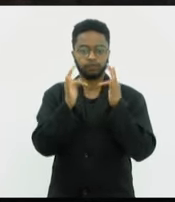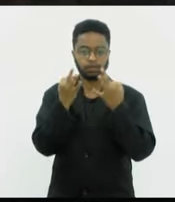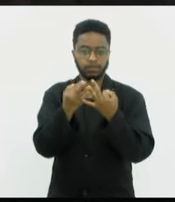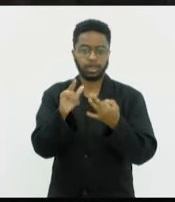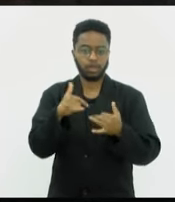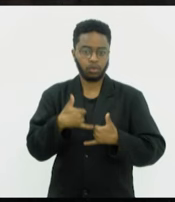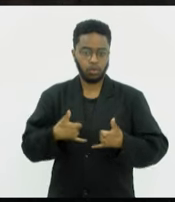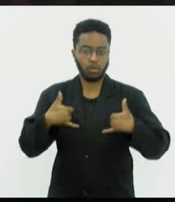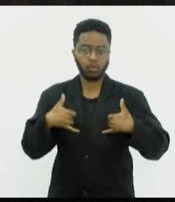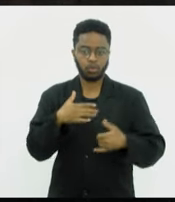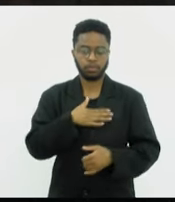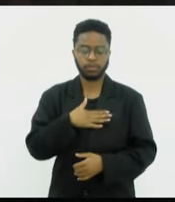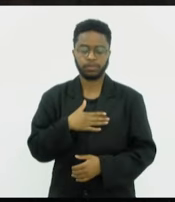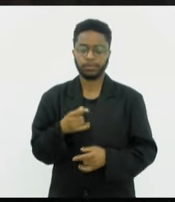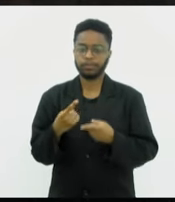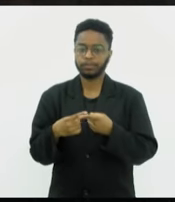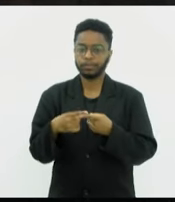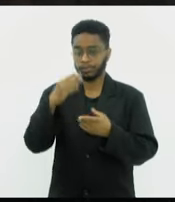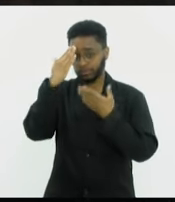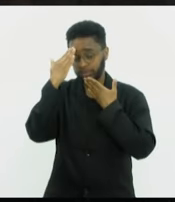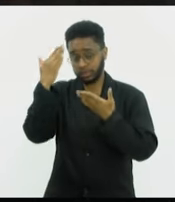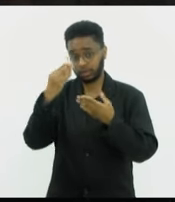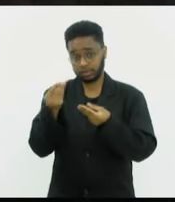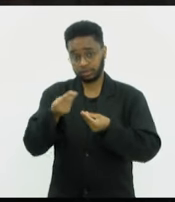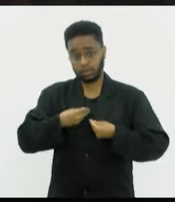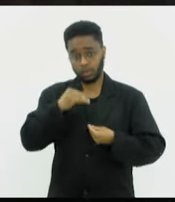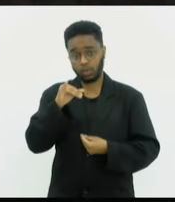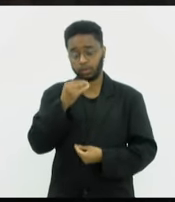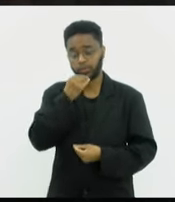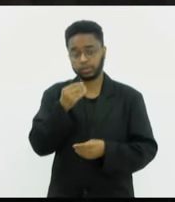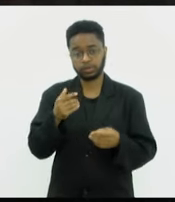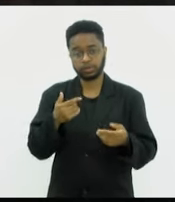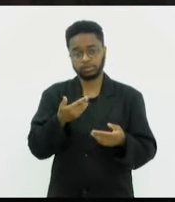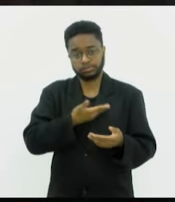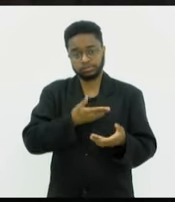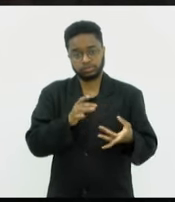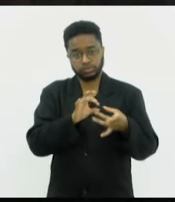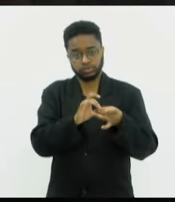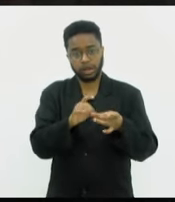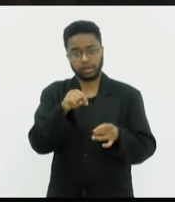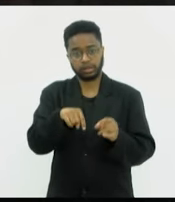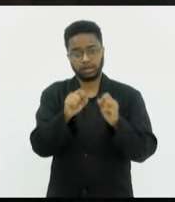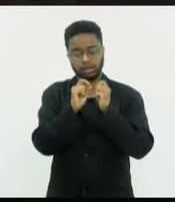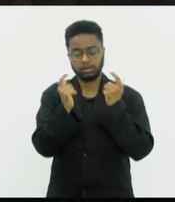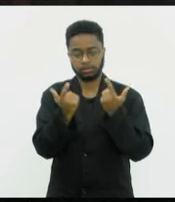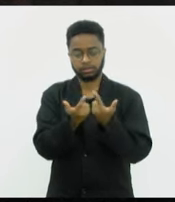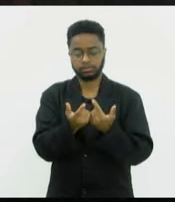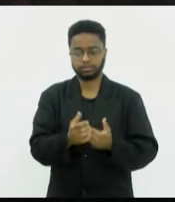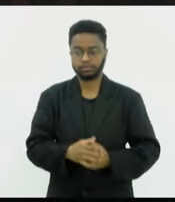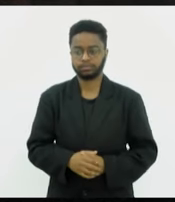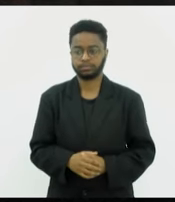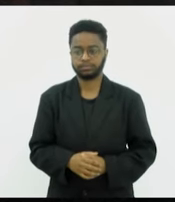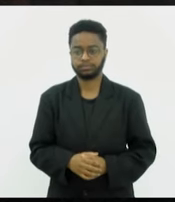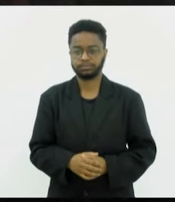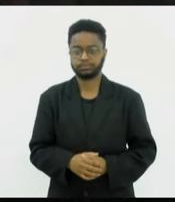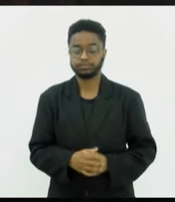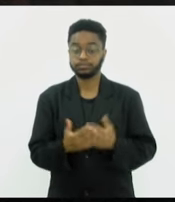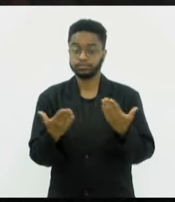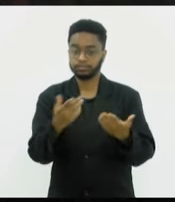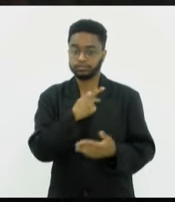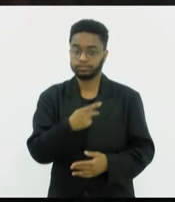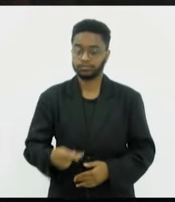Muito obrigado por ter a oportunidade de ser colega do senhor aqui na Assembleia. Agora, presidente, eu venho